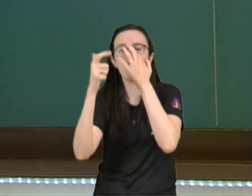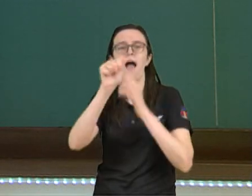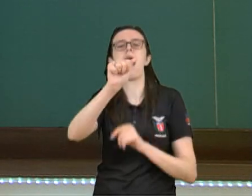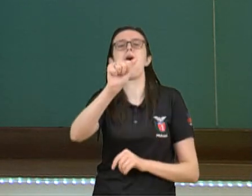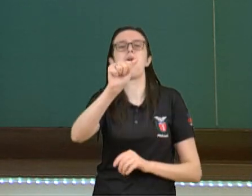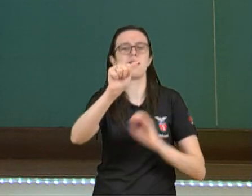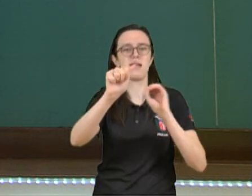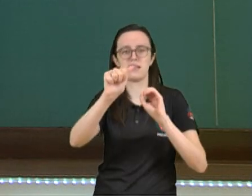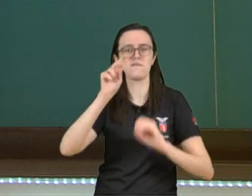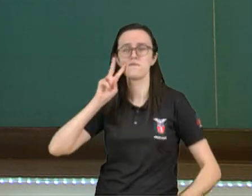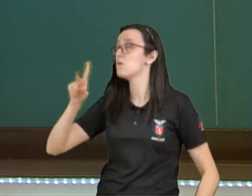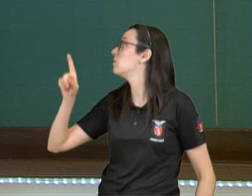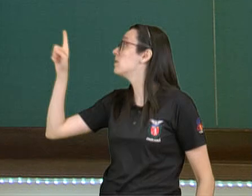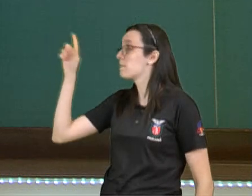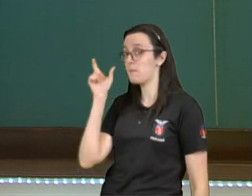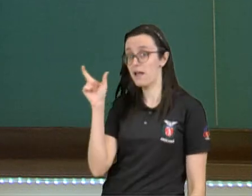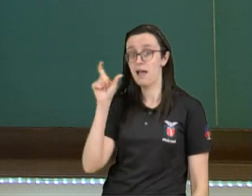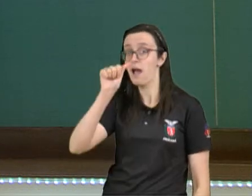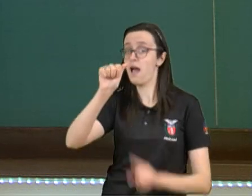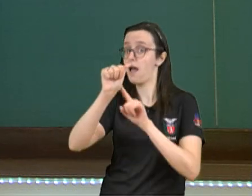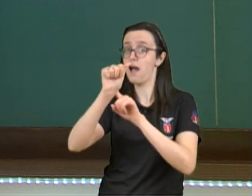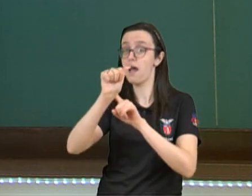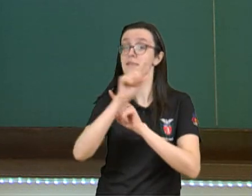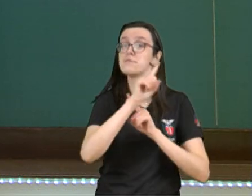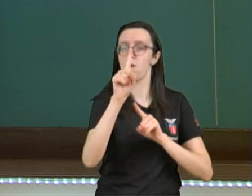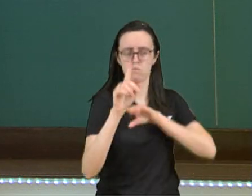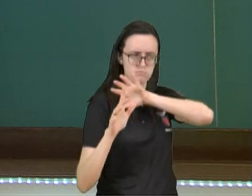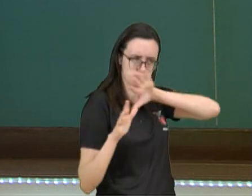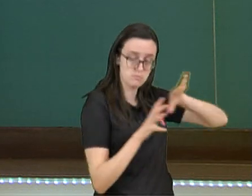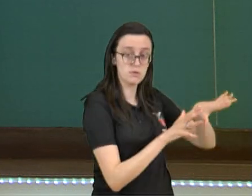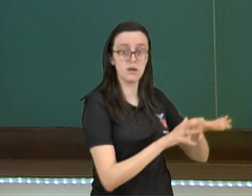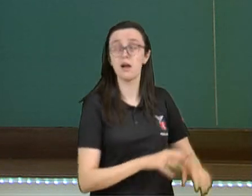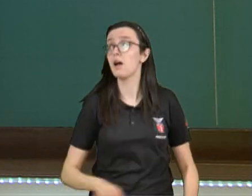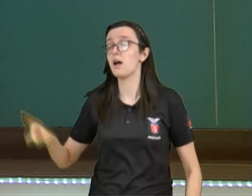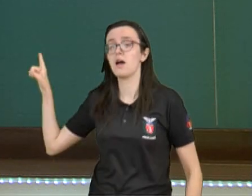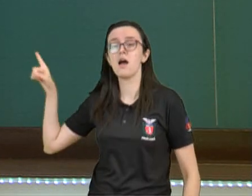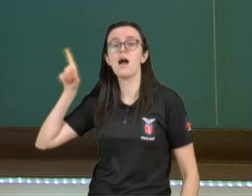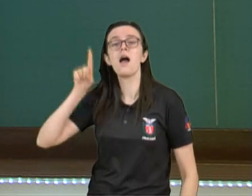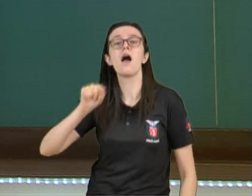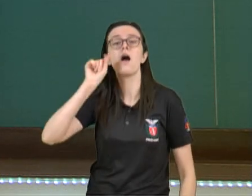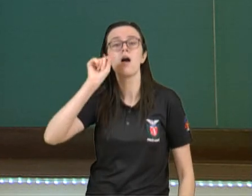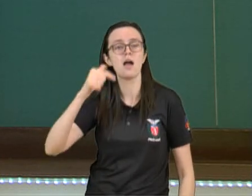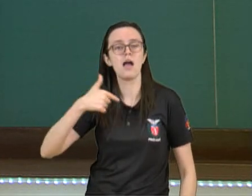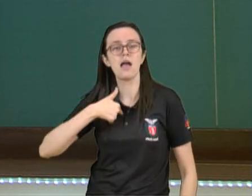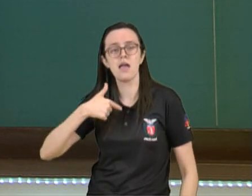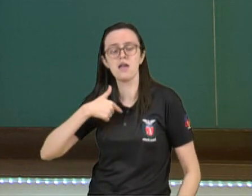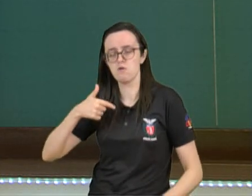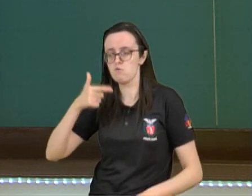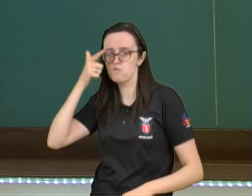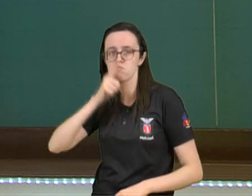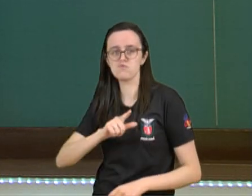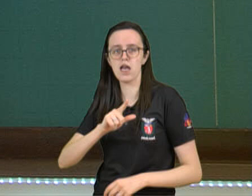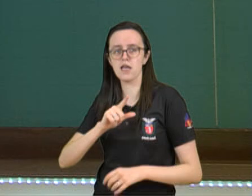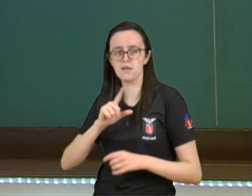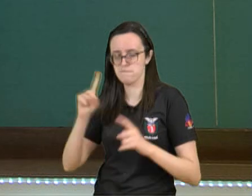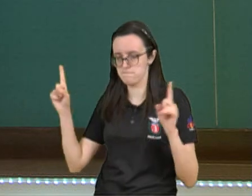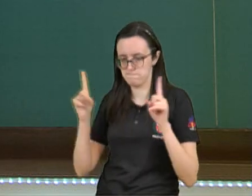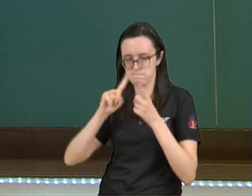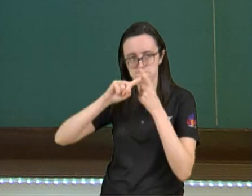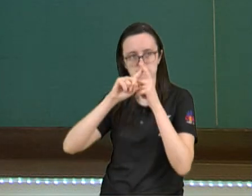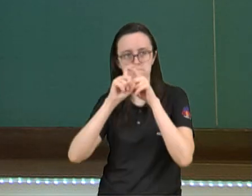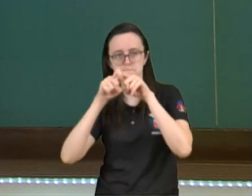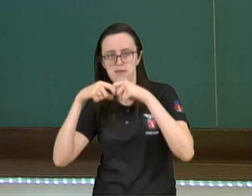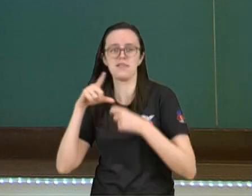na frente. Reprodução sexuada é aquela que eu tenho trocas de material genético. Então,